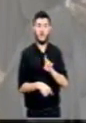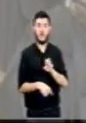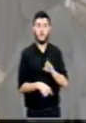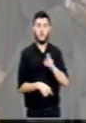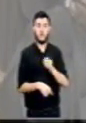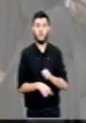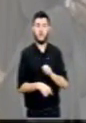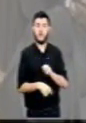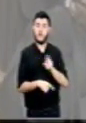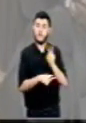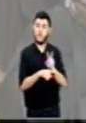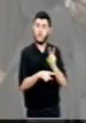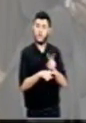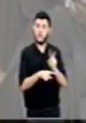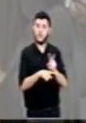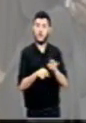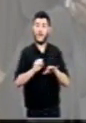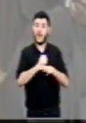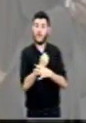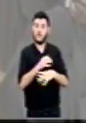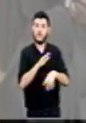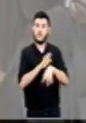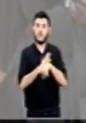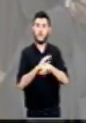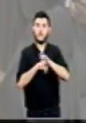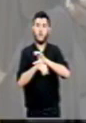garantia constitucional.